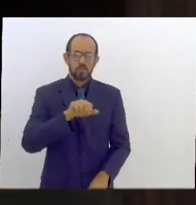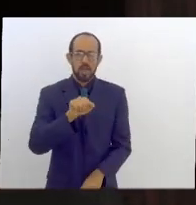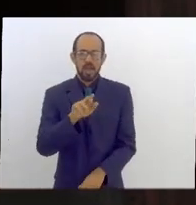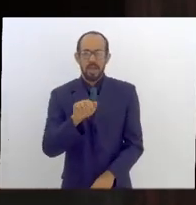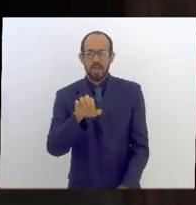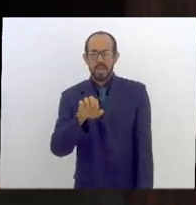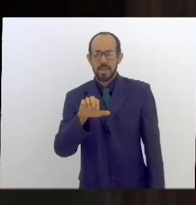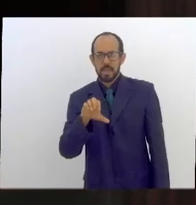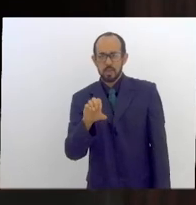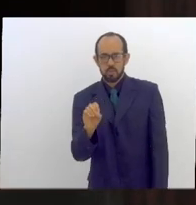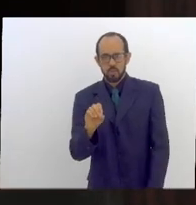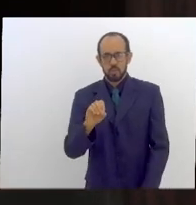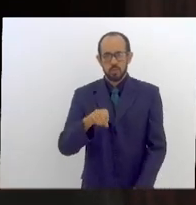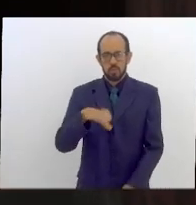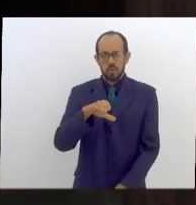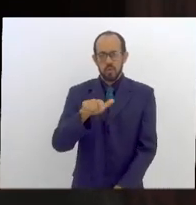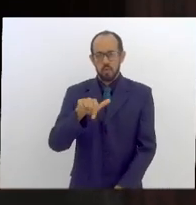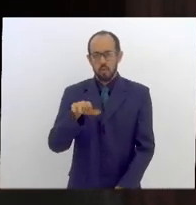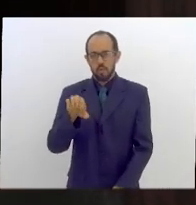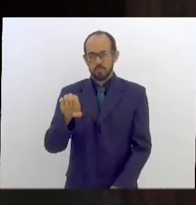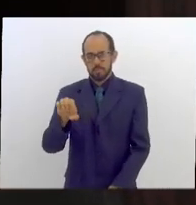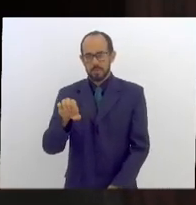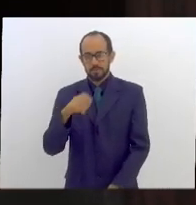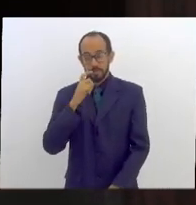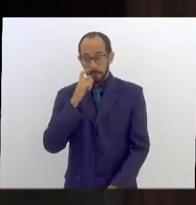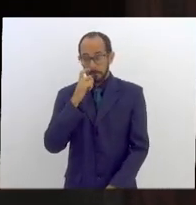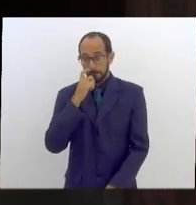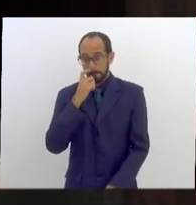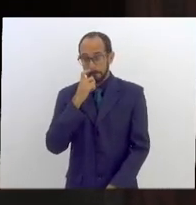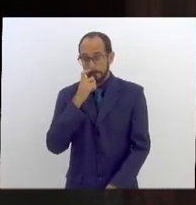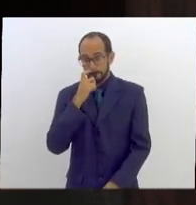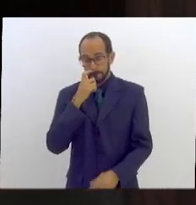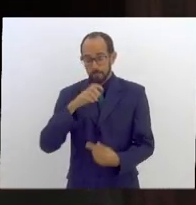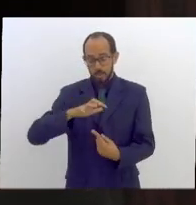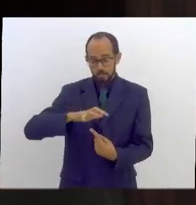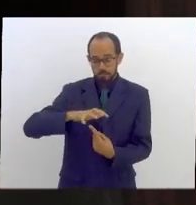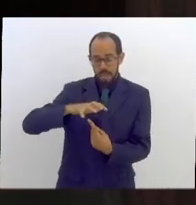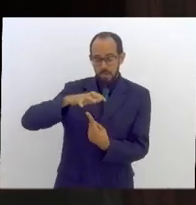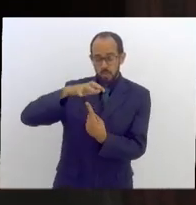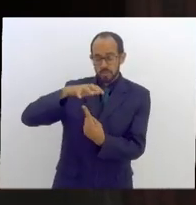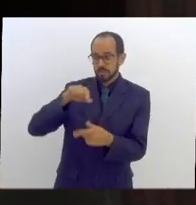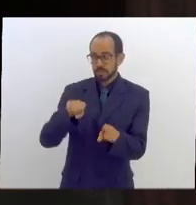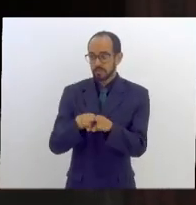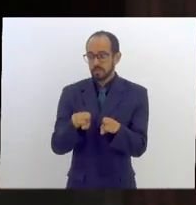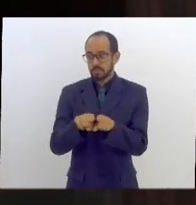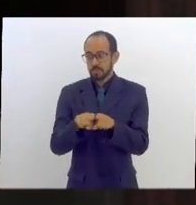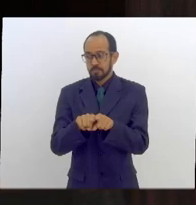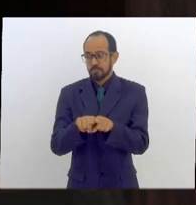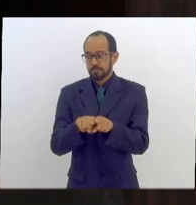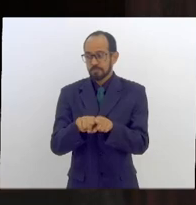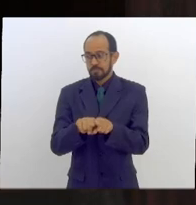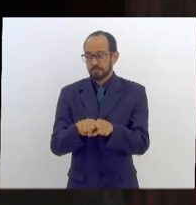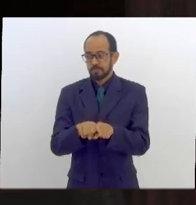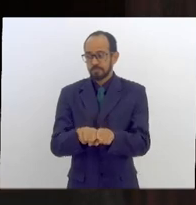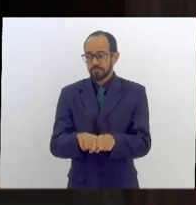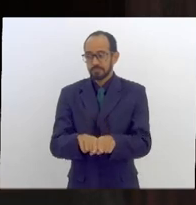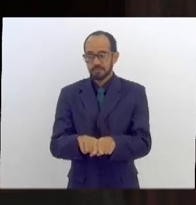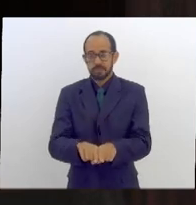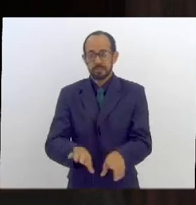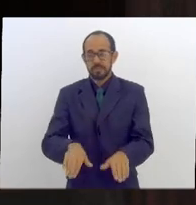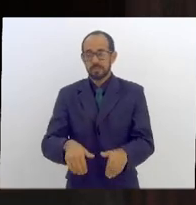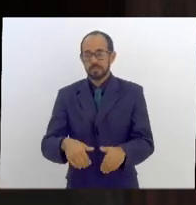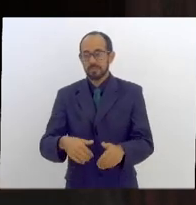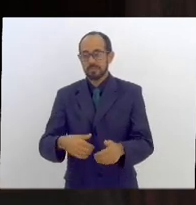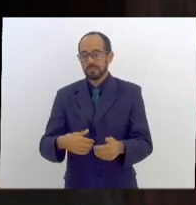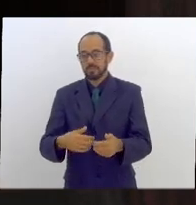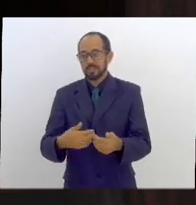homologar qualquer evento significante, tanto no campo dos balões e dirigíveis, como dos mais pesados que o ar.